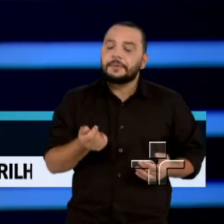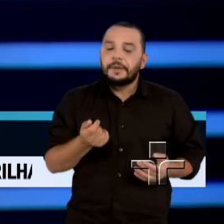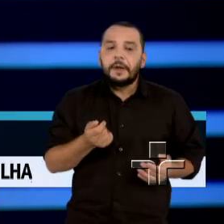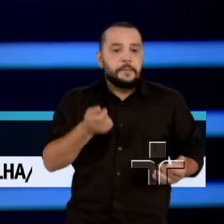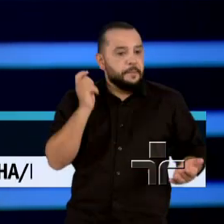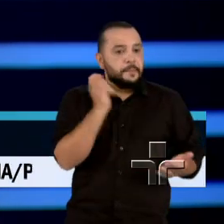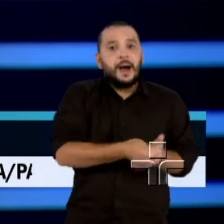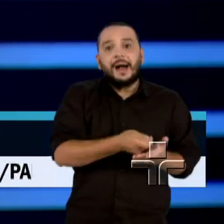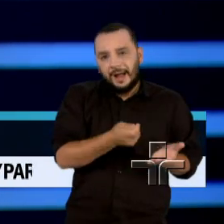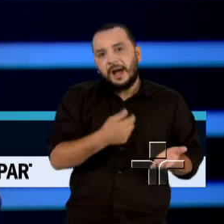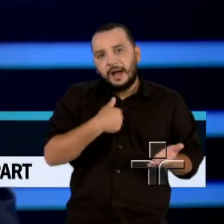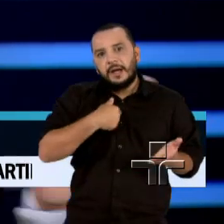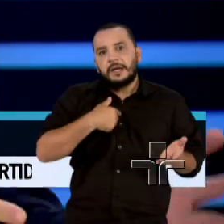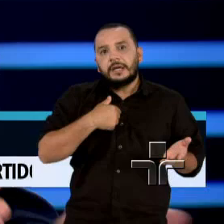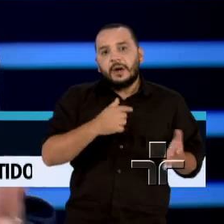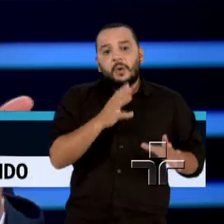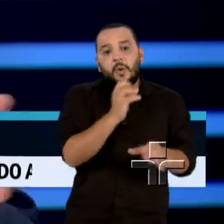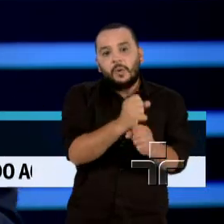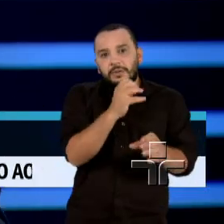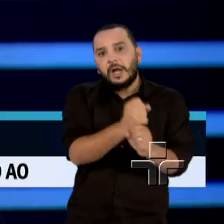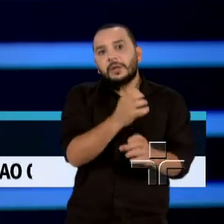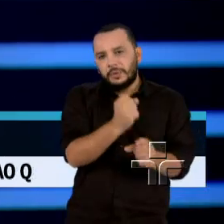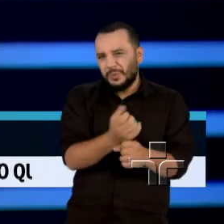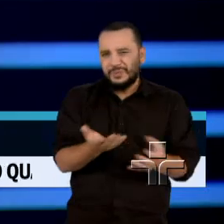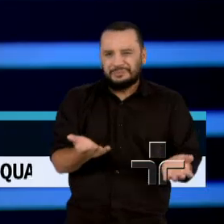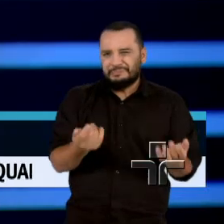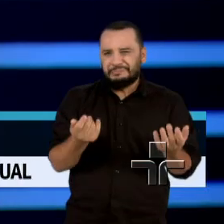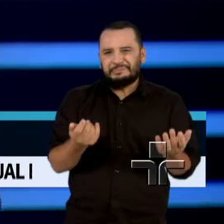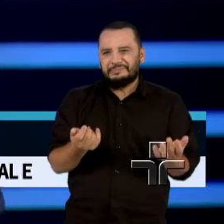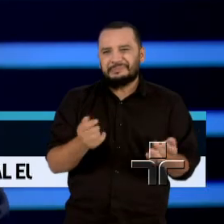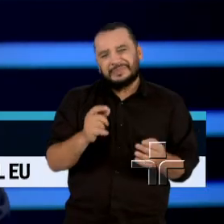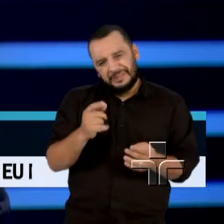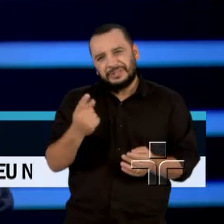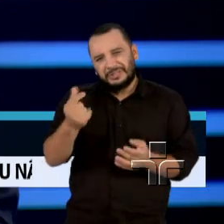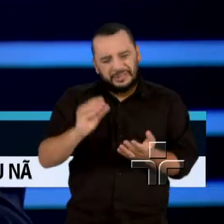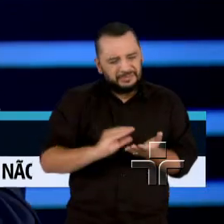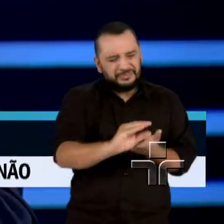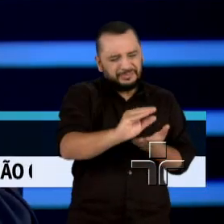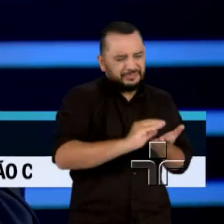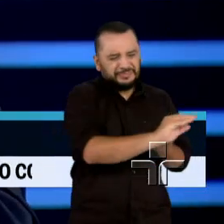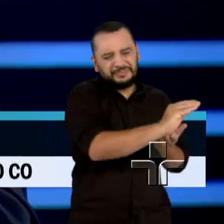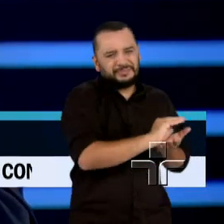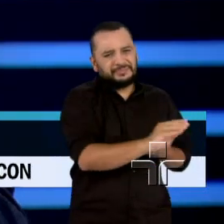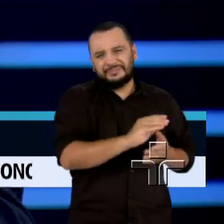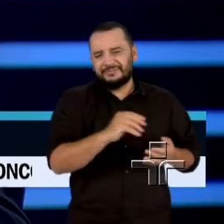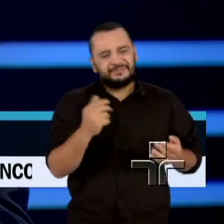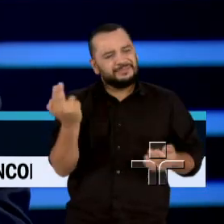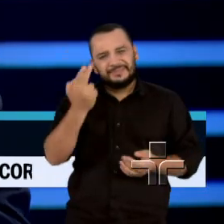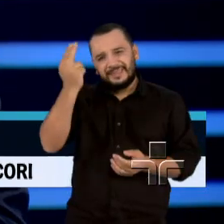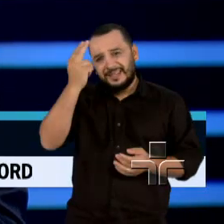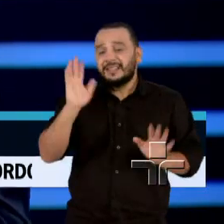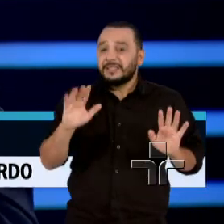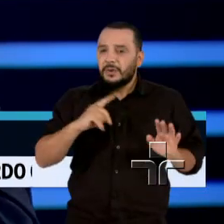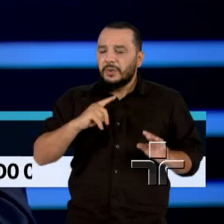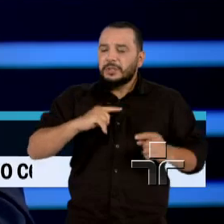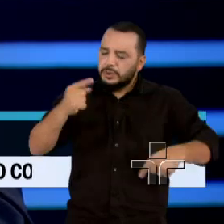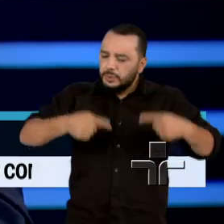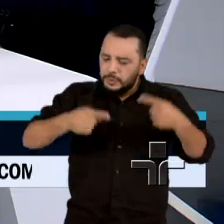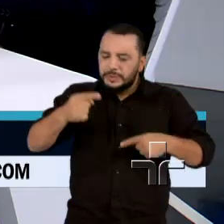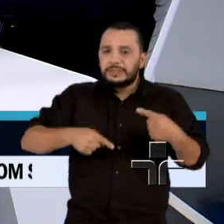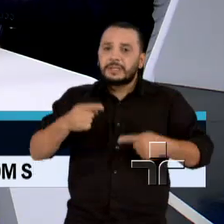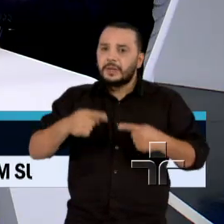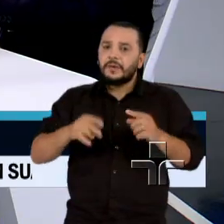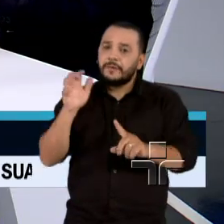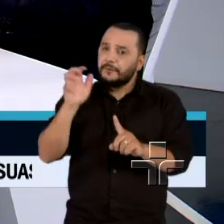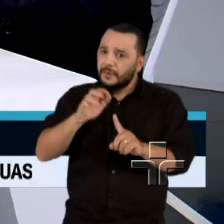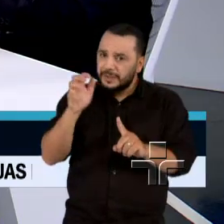pagar algum tipo de contador para as suas contas, enfim, desvio da função. Então, o problema é a gente contaminar a discussão que tem esse